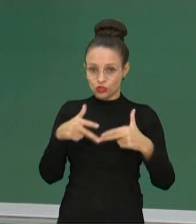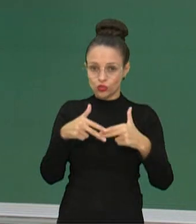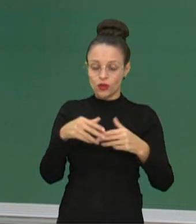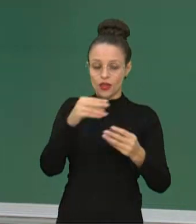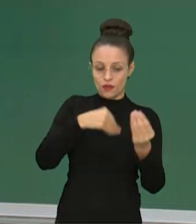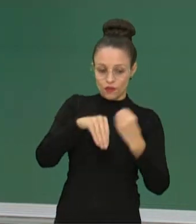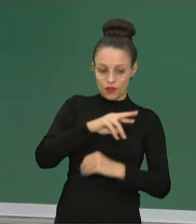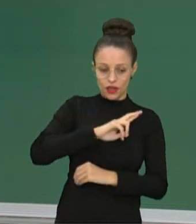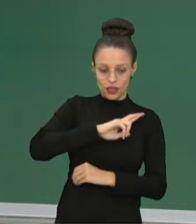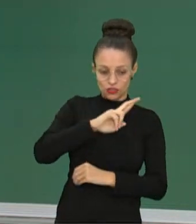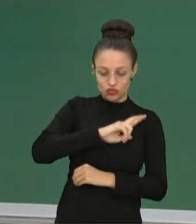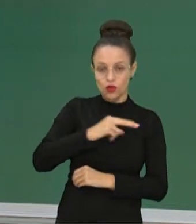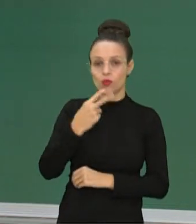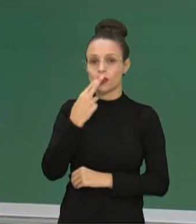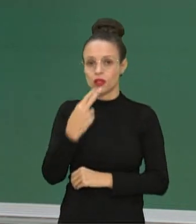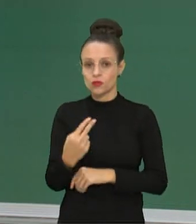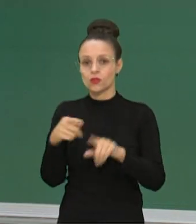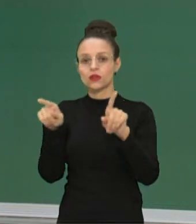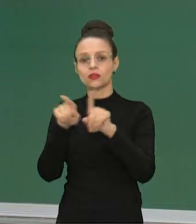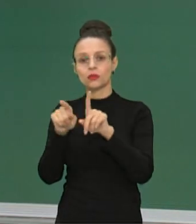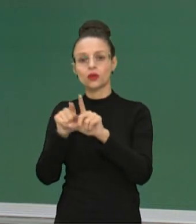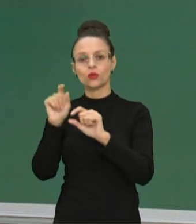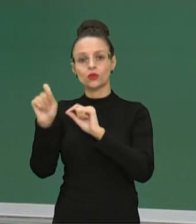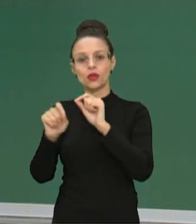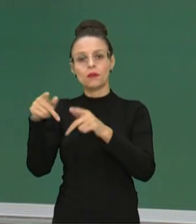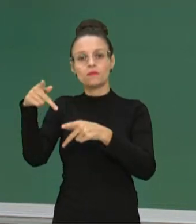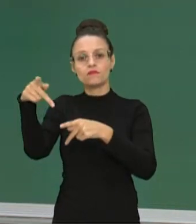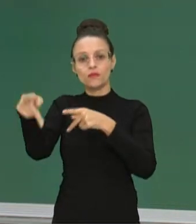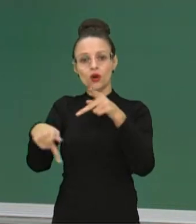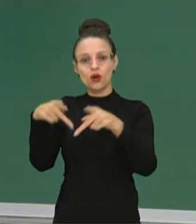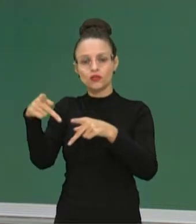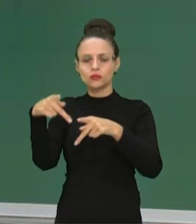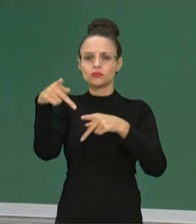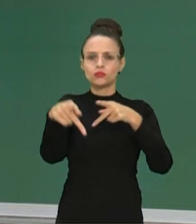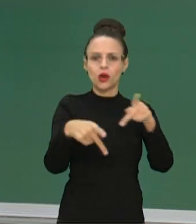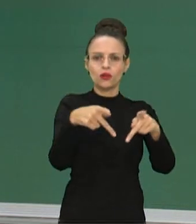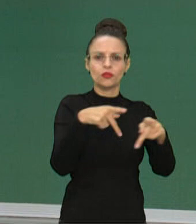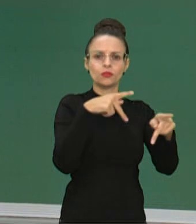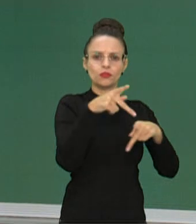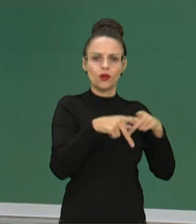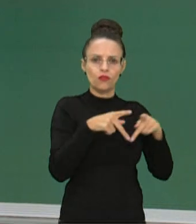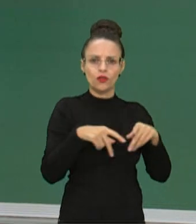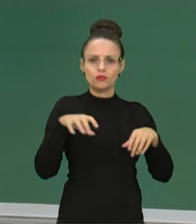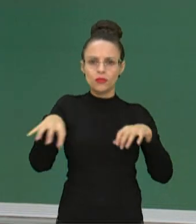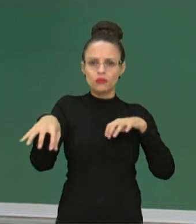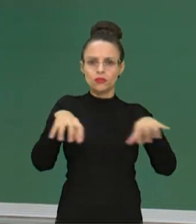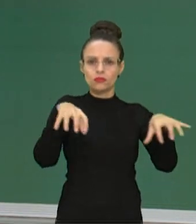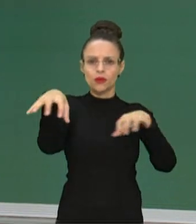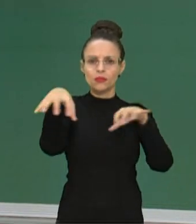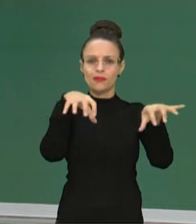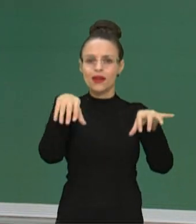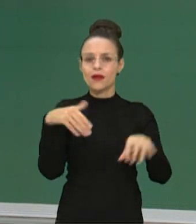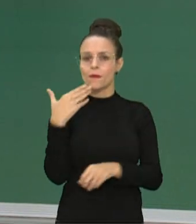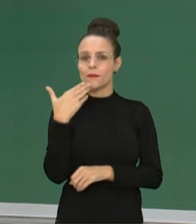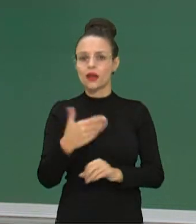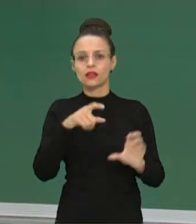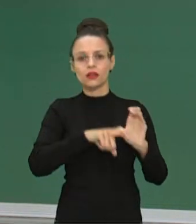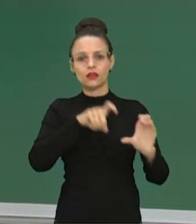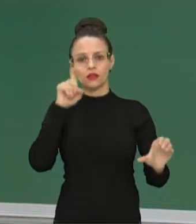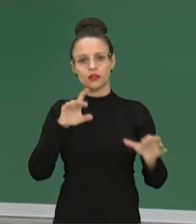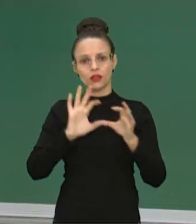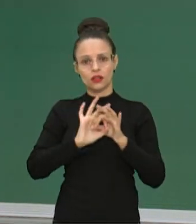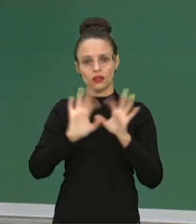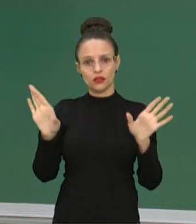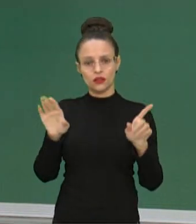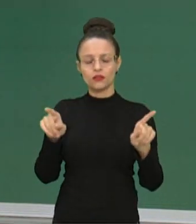envolve alfabeto e automaticamente povos que invocam o que é o direito de serem livres.